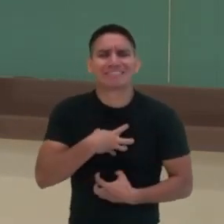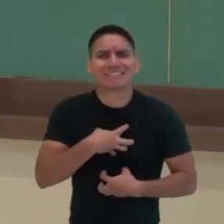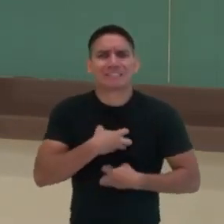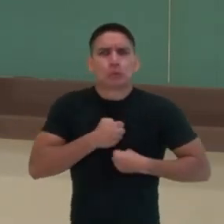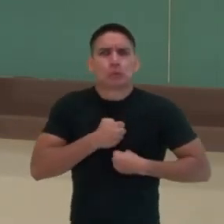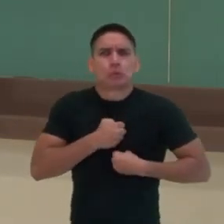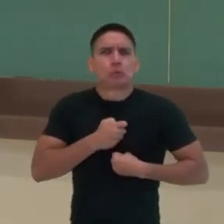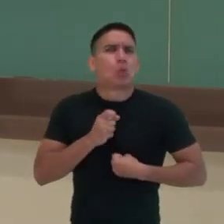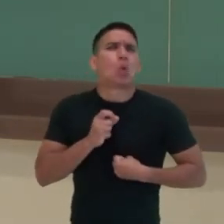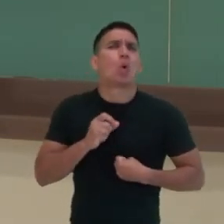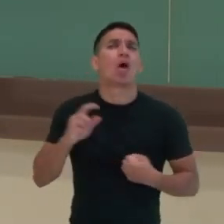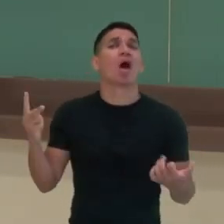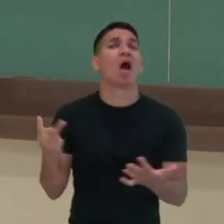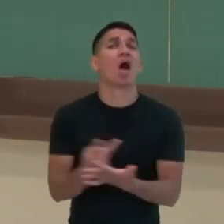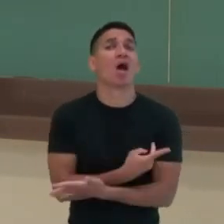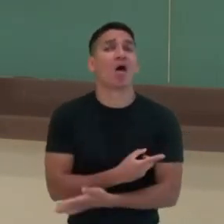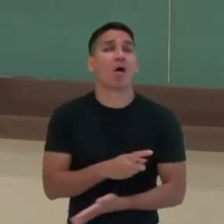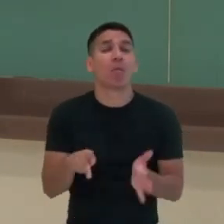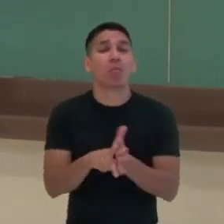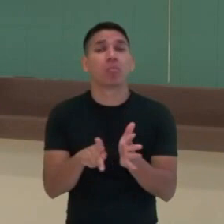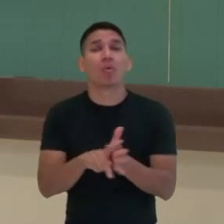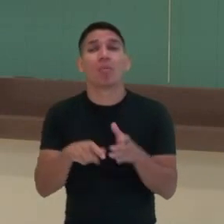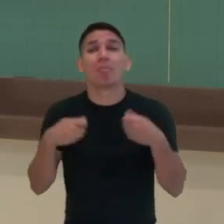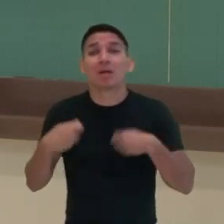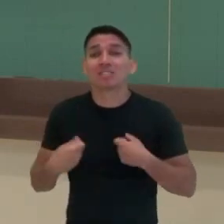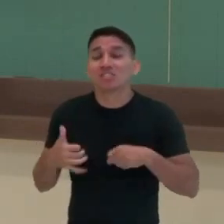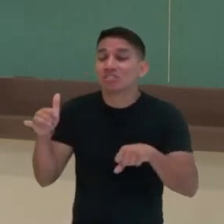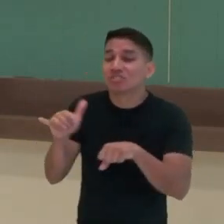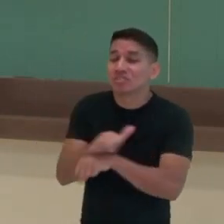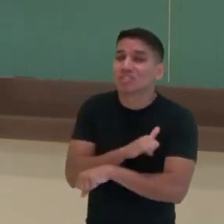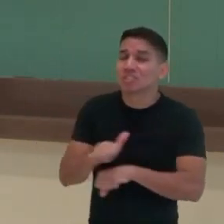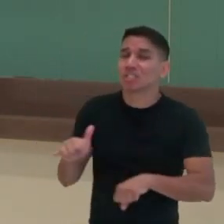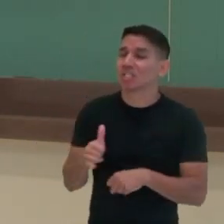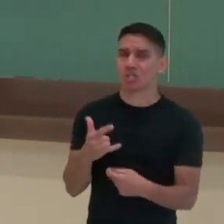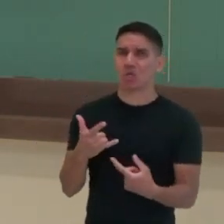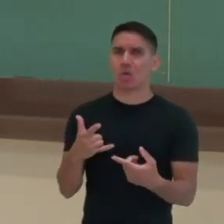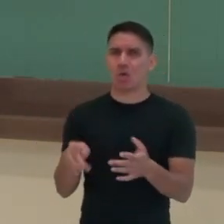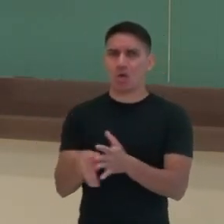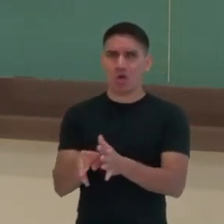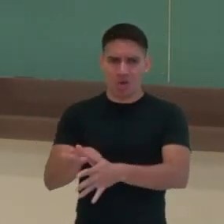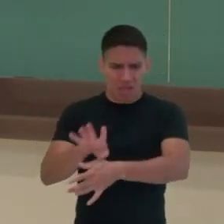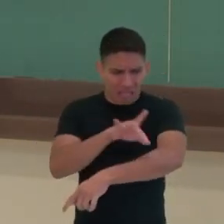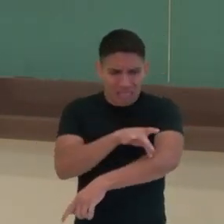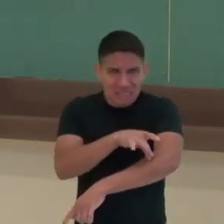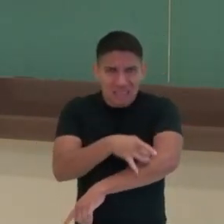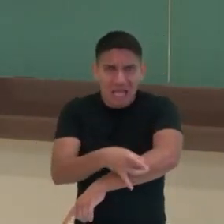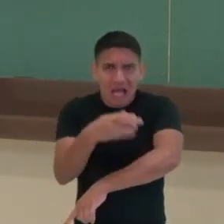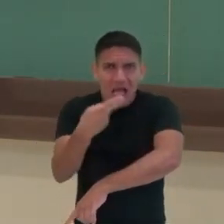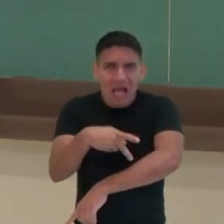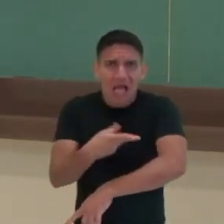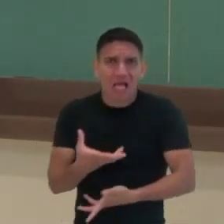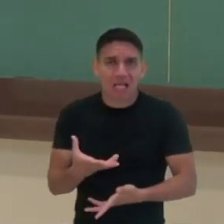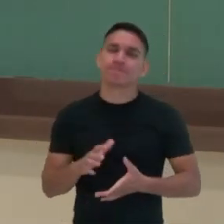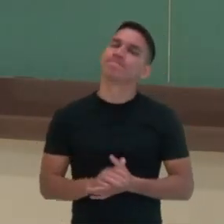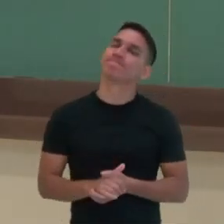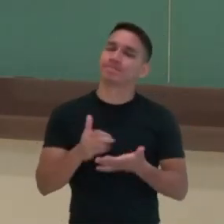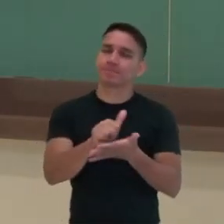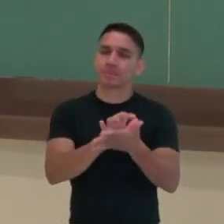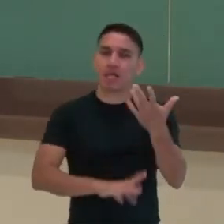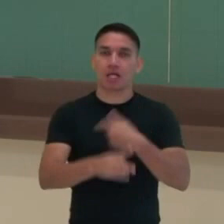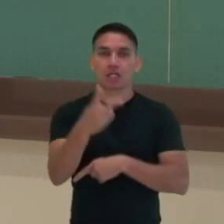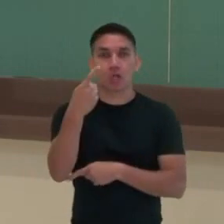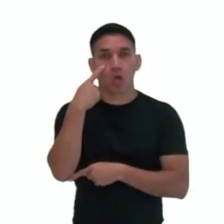sofrendo para ela recorrer a um recurso tão agressivo em sua pele. Na atividade 2,